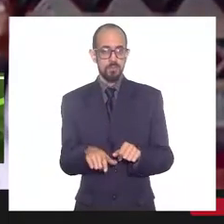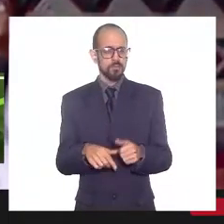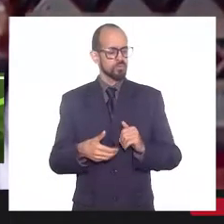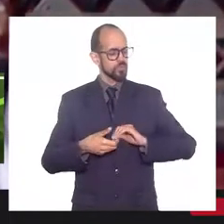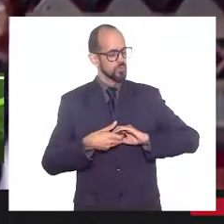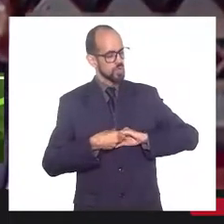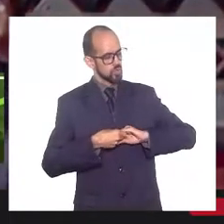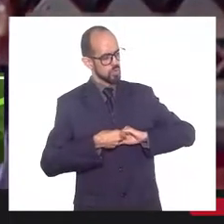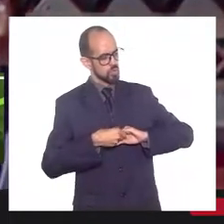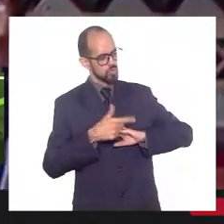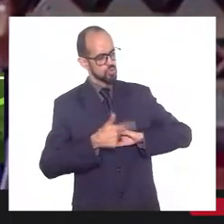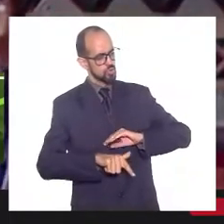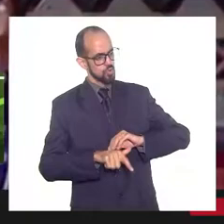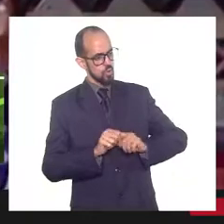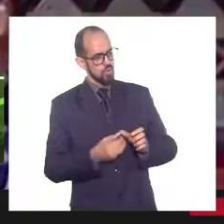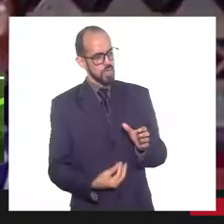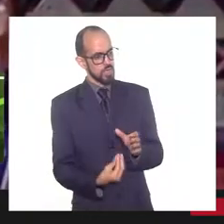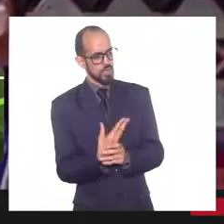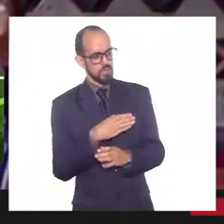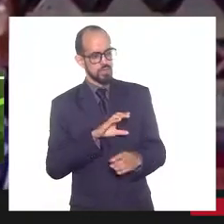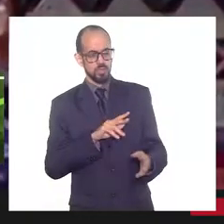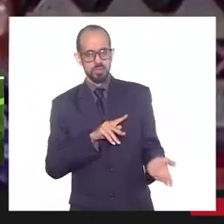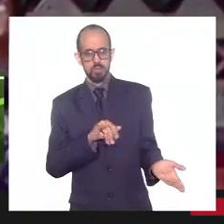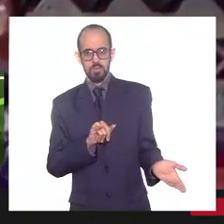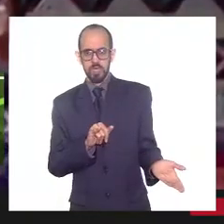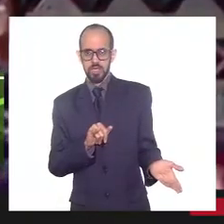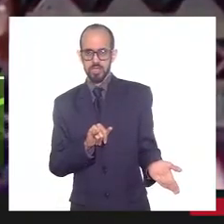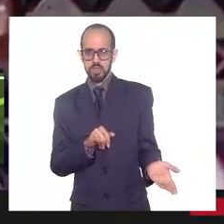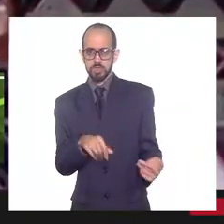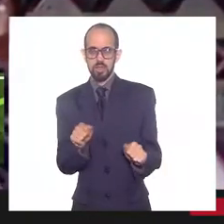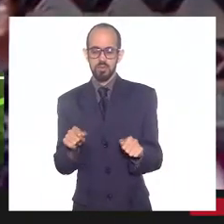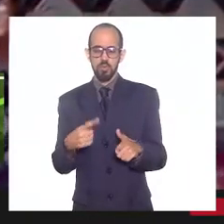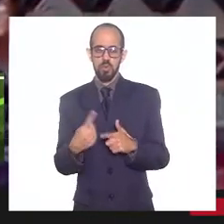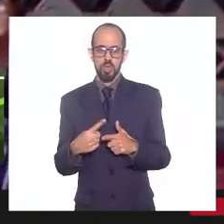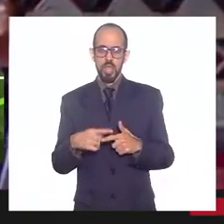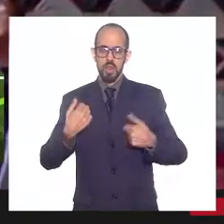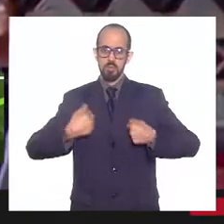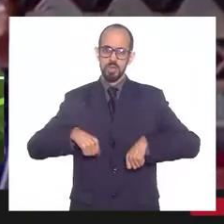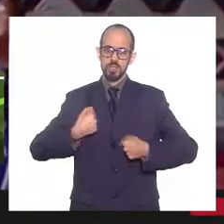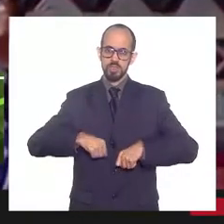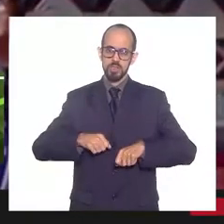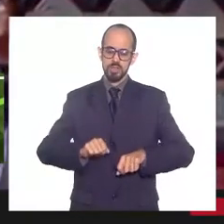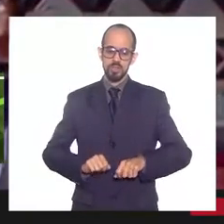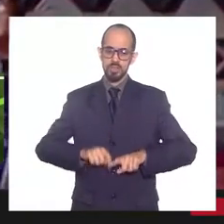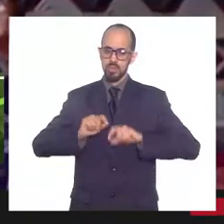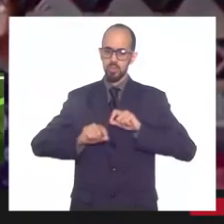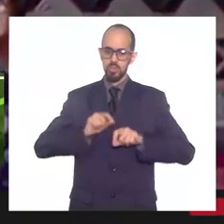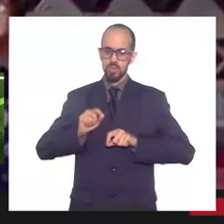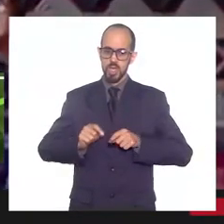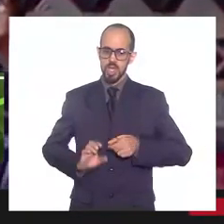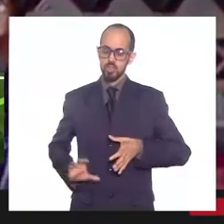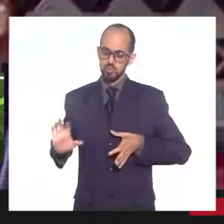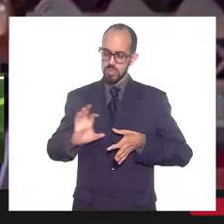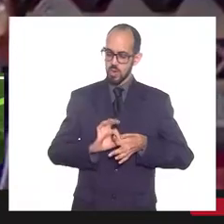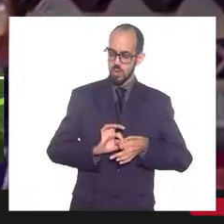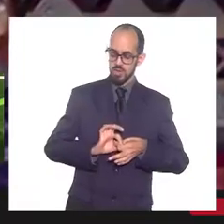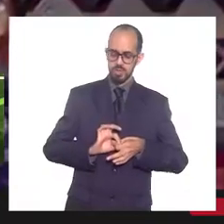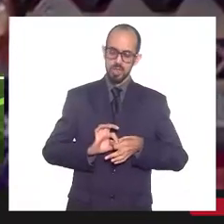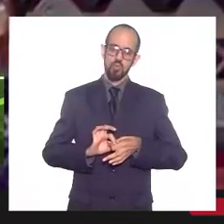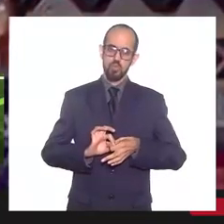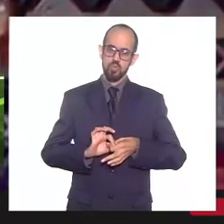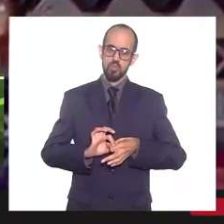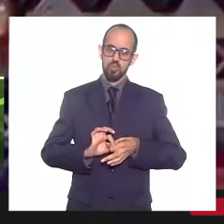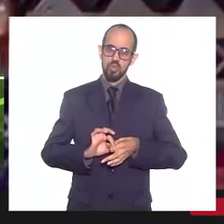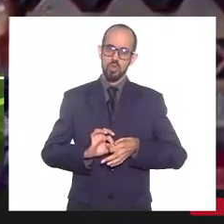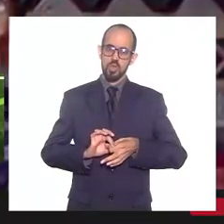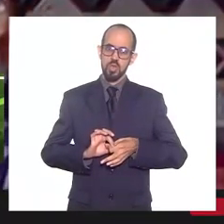vez a realização dessa CPI ela precisa inclusive de uma extenção acho que o período